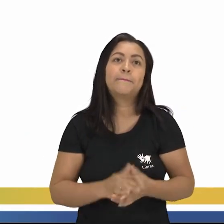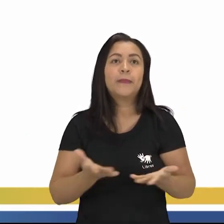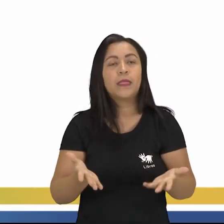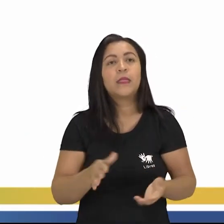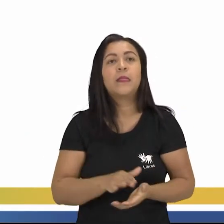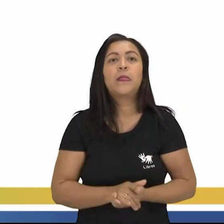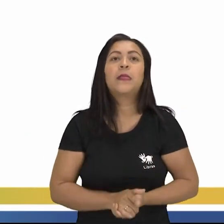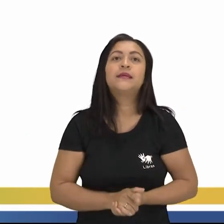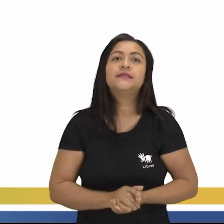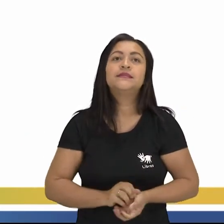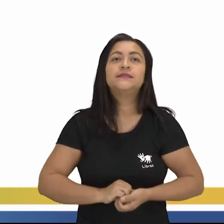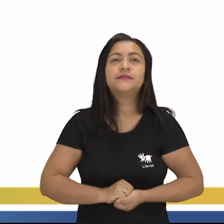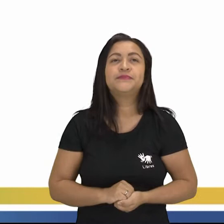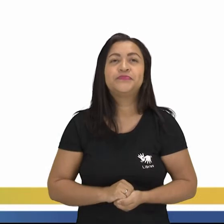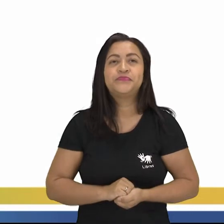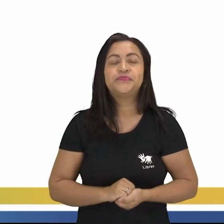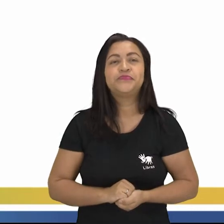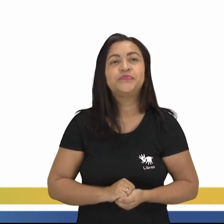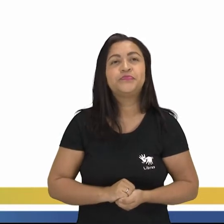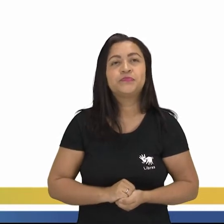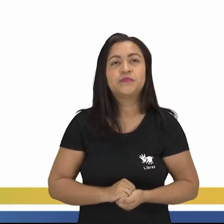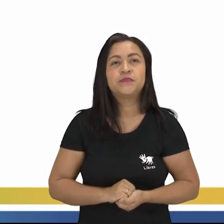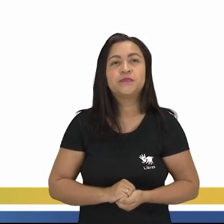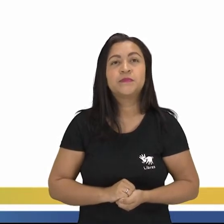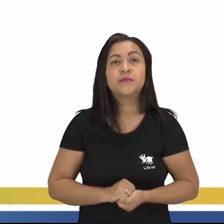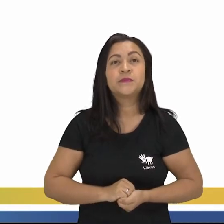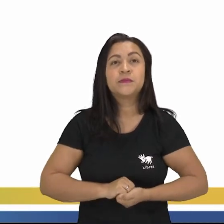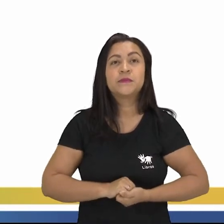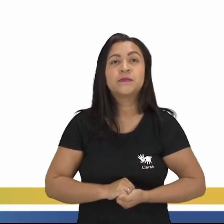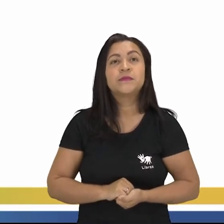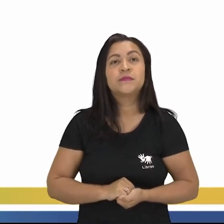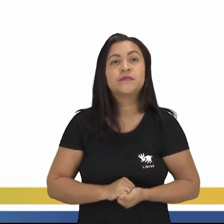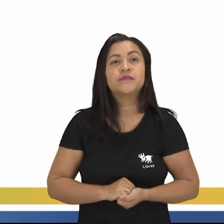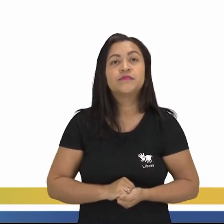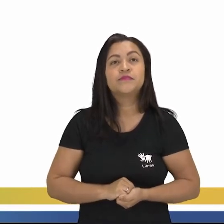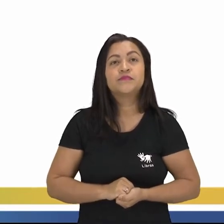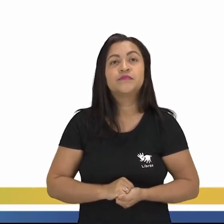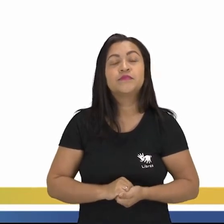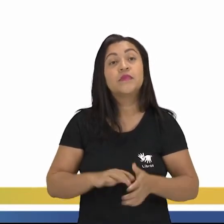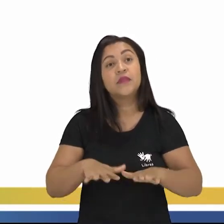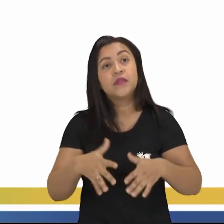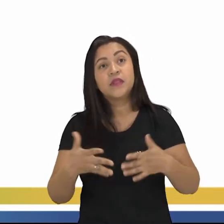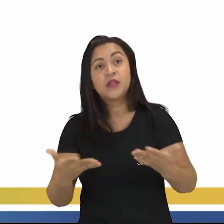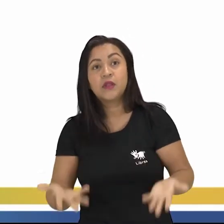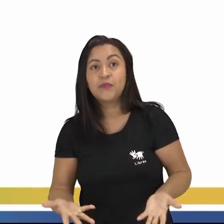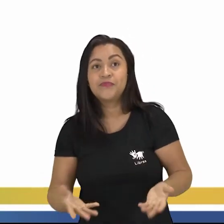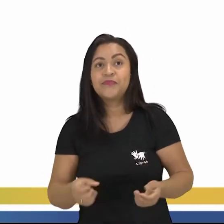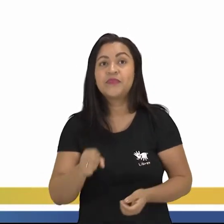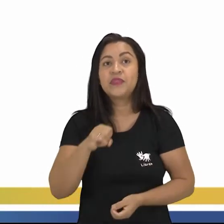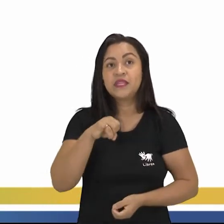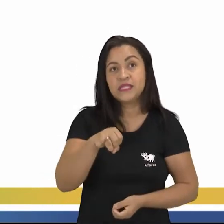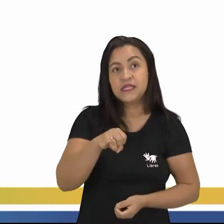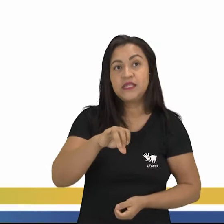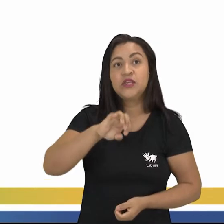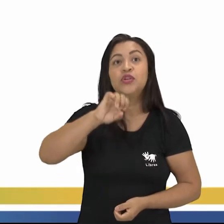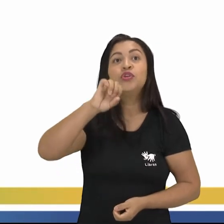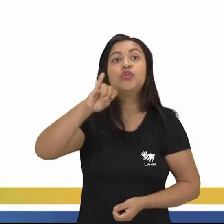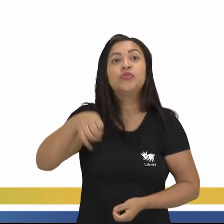conditional. If John did more exercise, então, se John fizesse